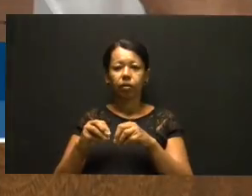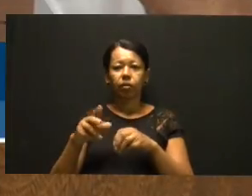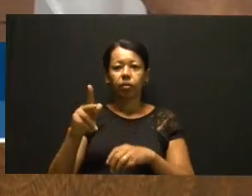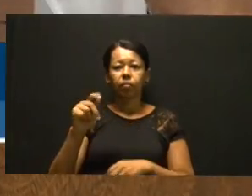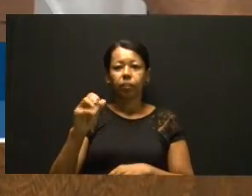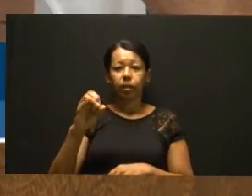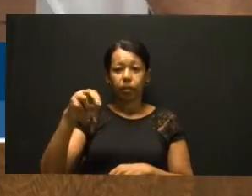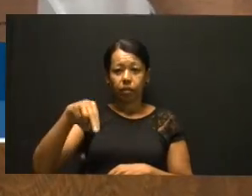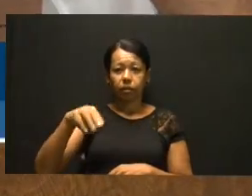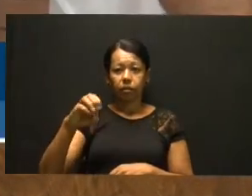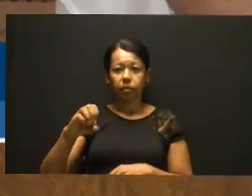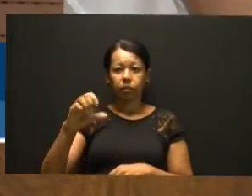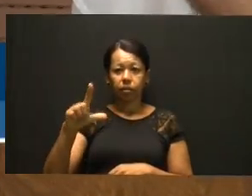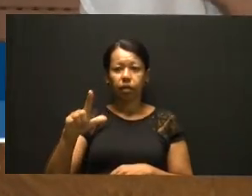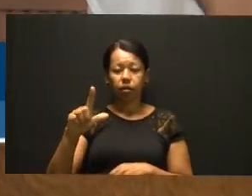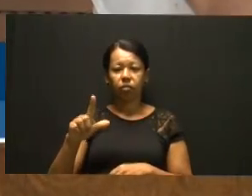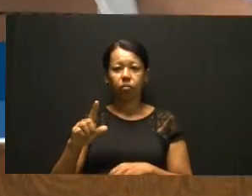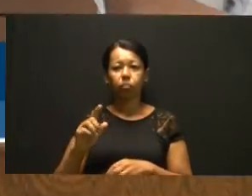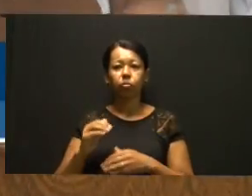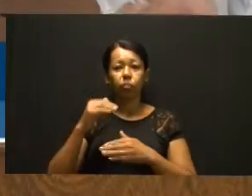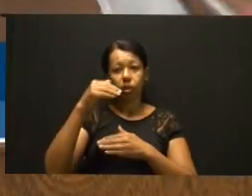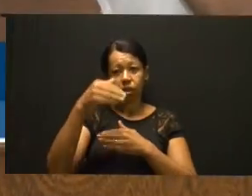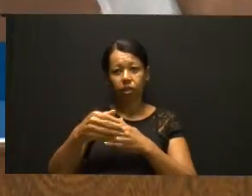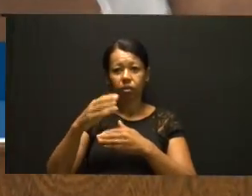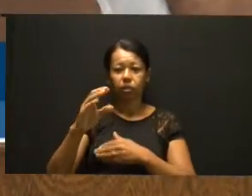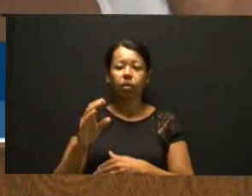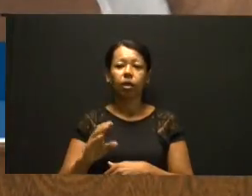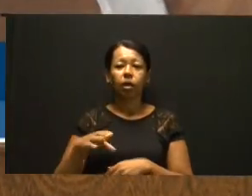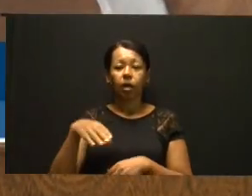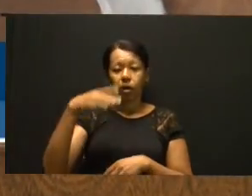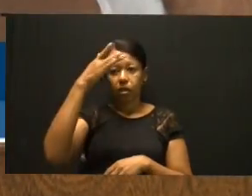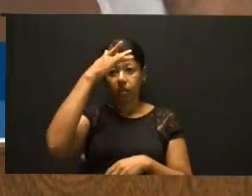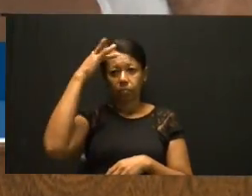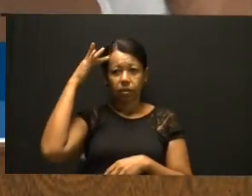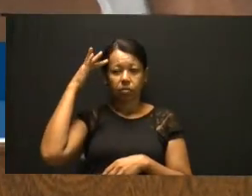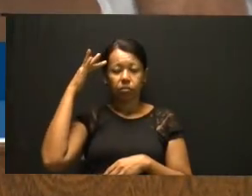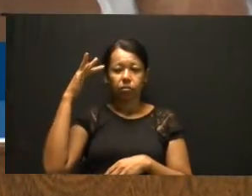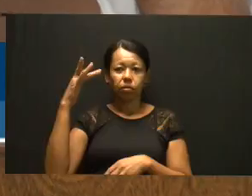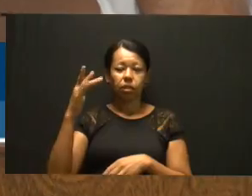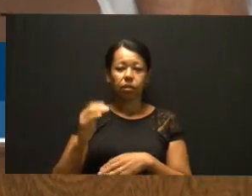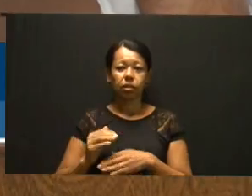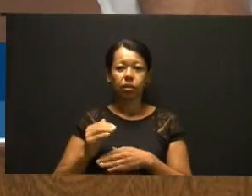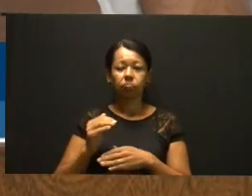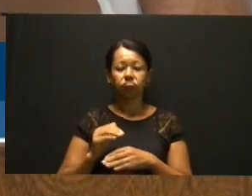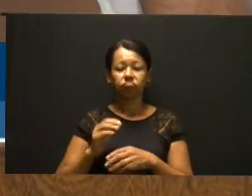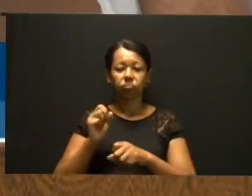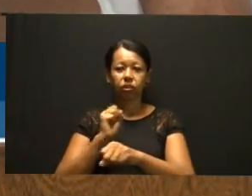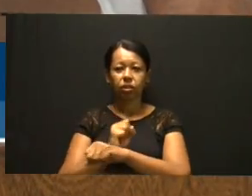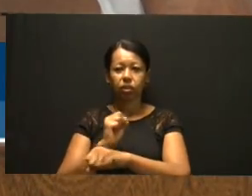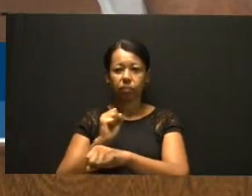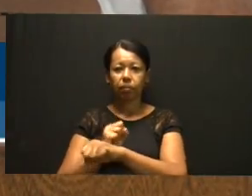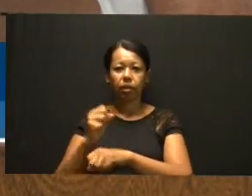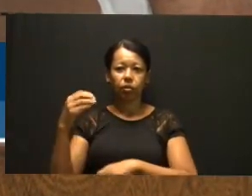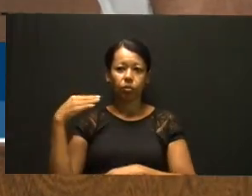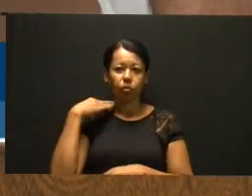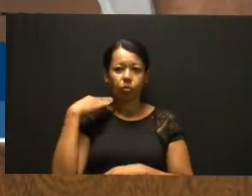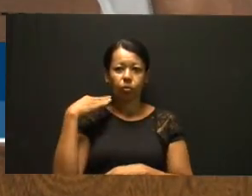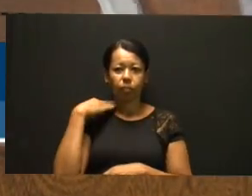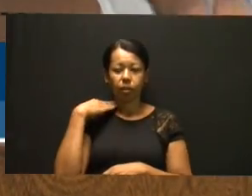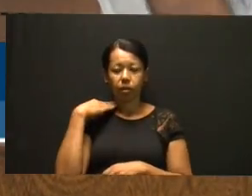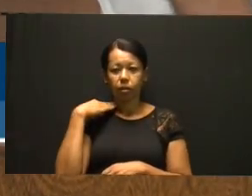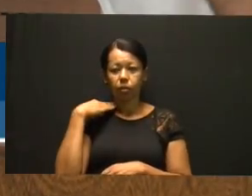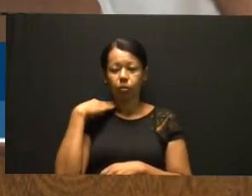opaco entre os caixas e os clientes em espera, em todas as agências bancárias e instituições